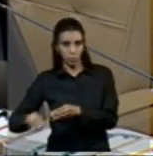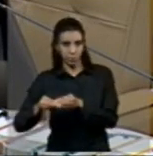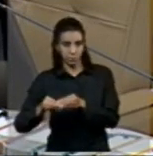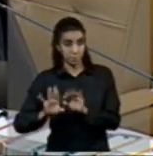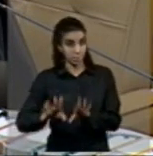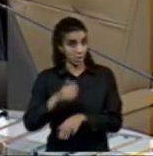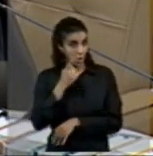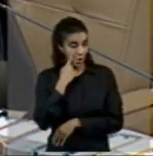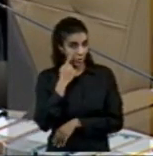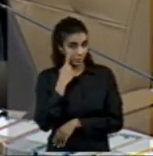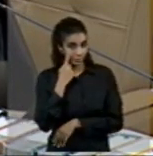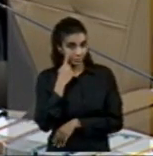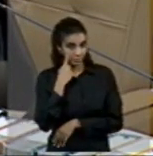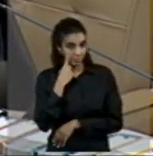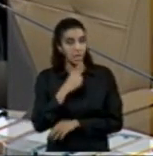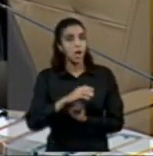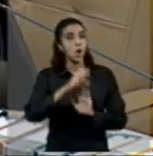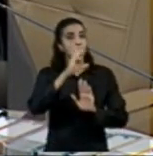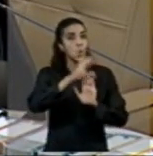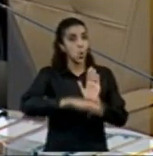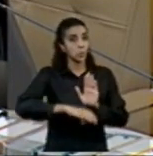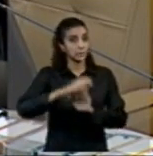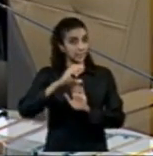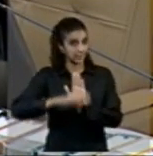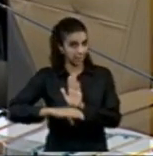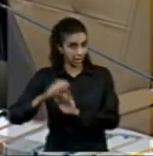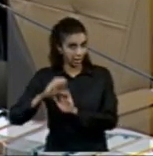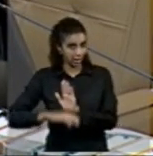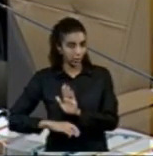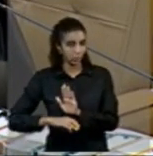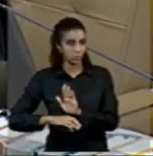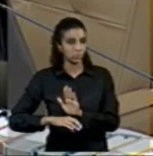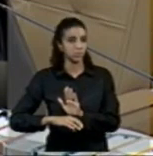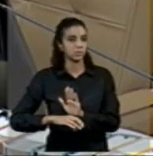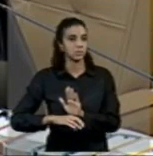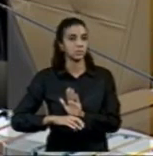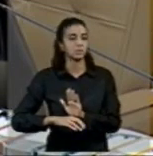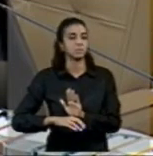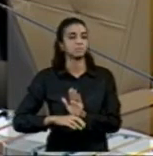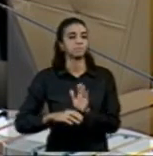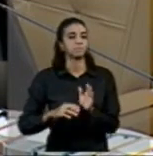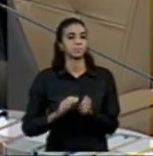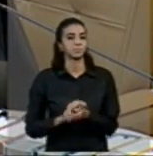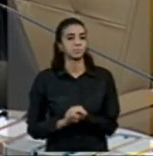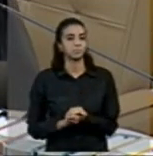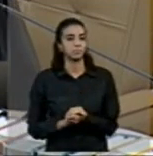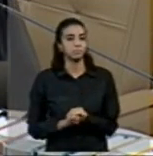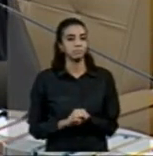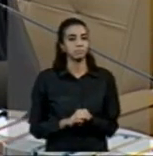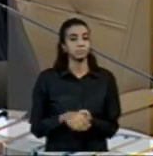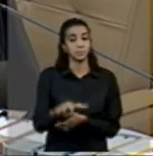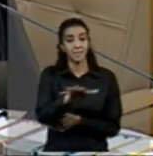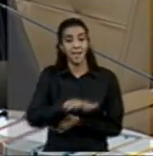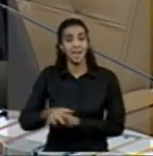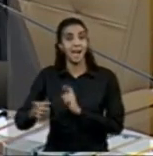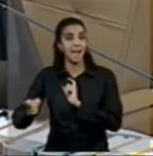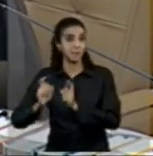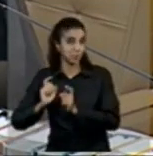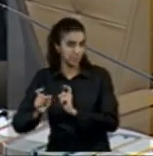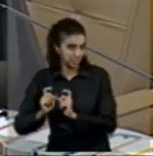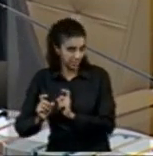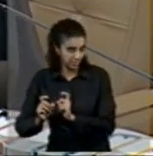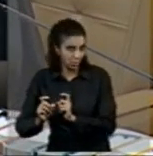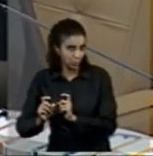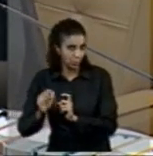bem, são conceitos a respeito do fenômeno da órbita da, no campo da administração.